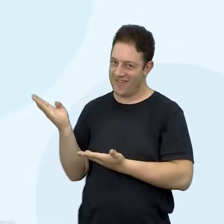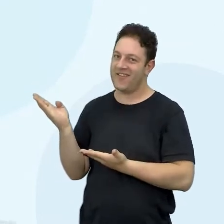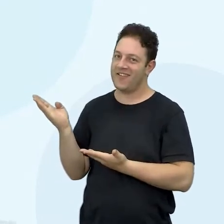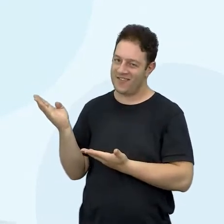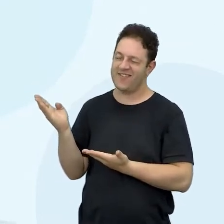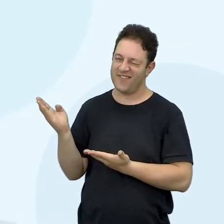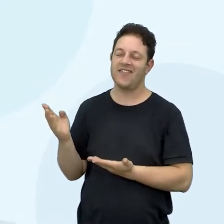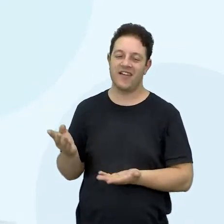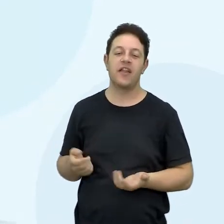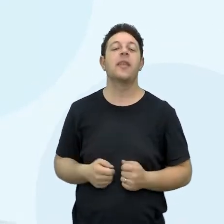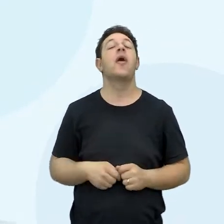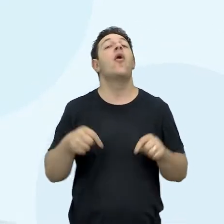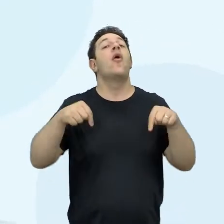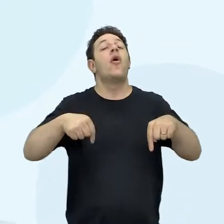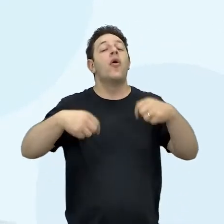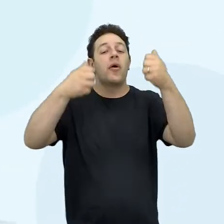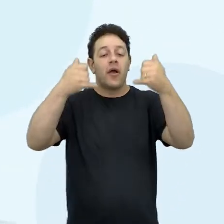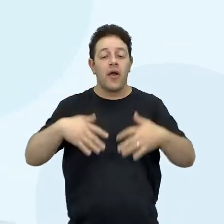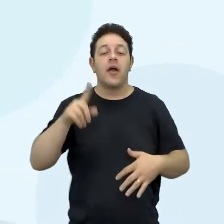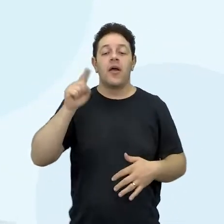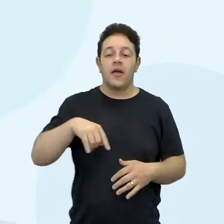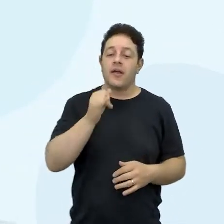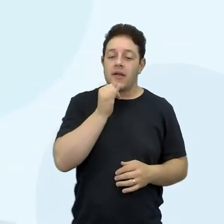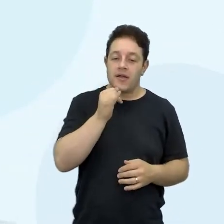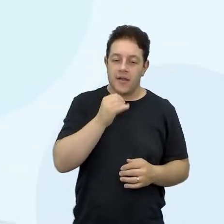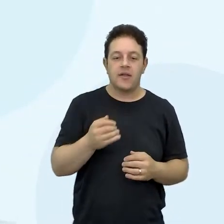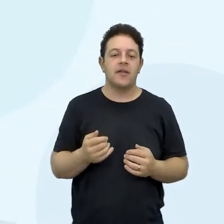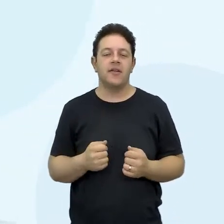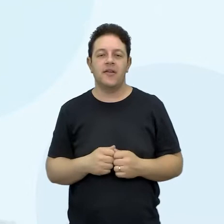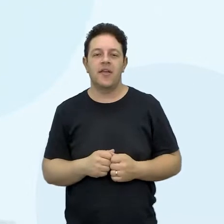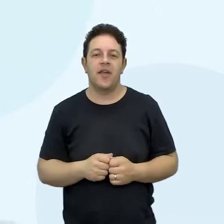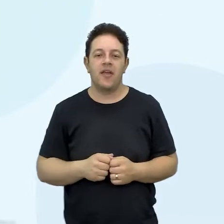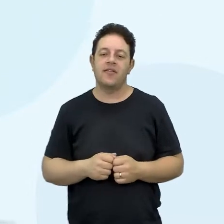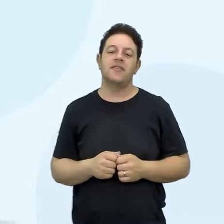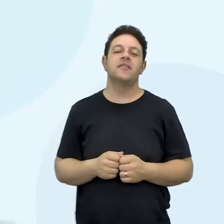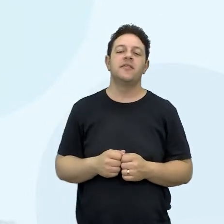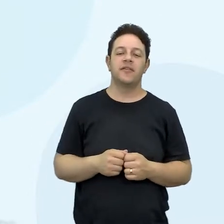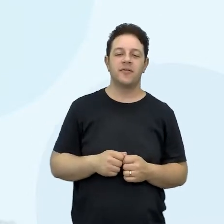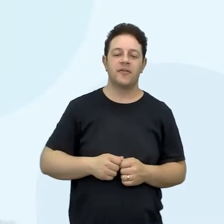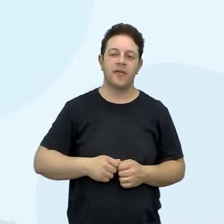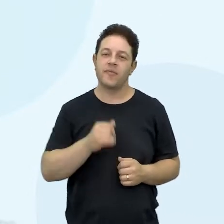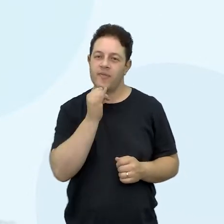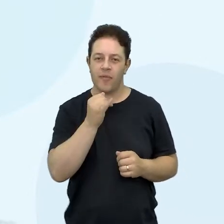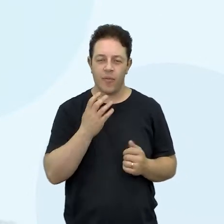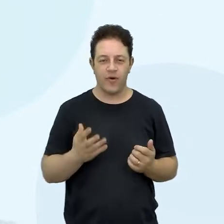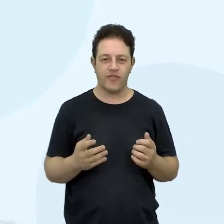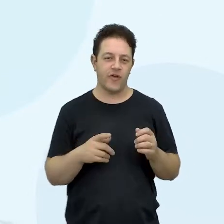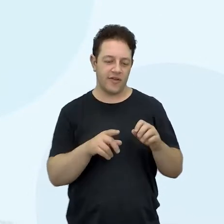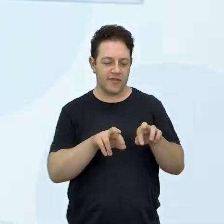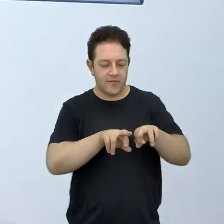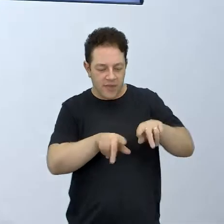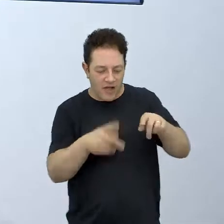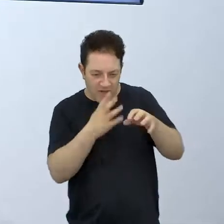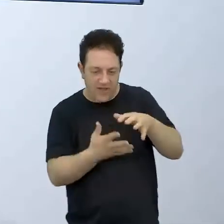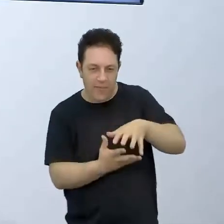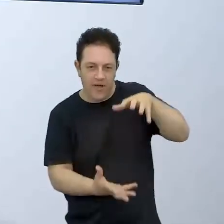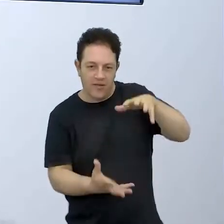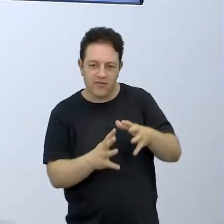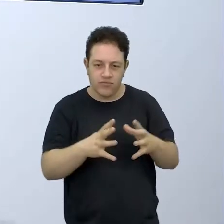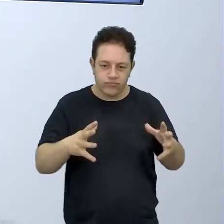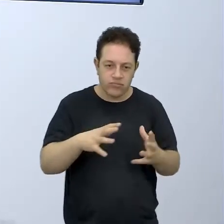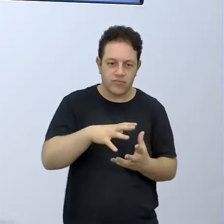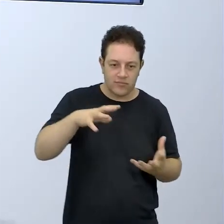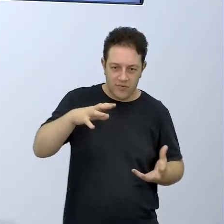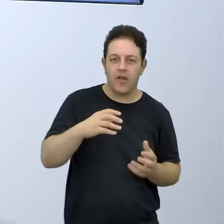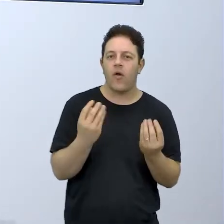protótipo. Hoje a gente vai falar sobre proporções e propriedades em escala. E já vou voltar aqui novamente com vocês. Você lembra na